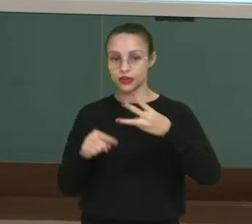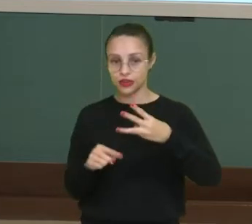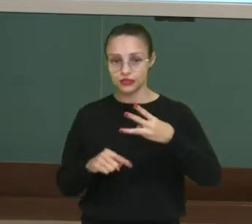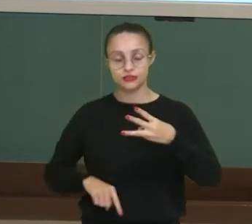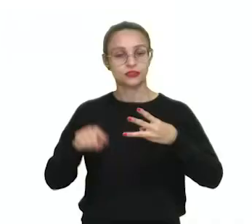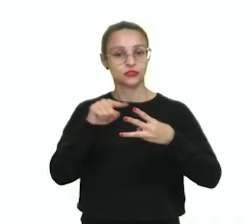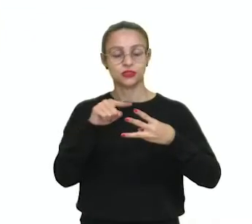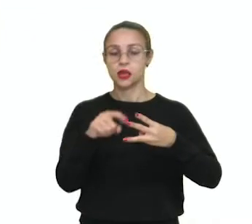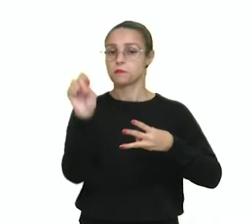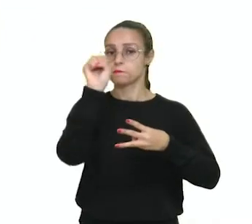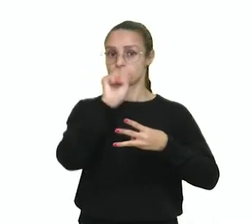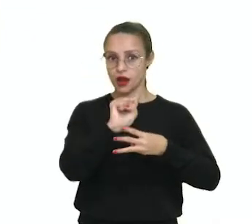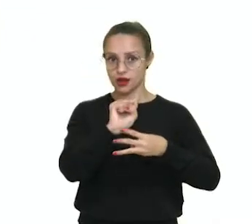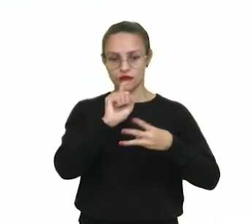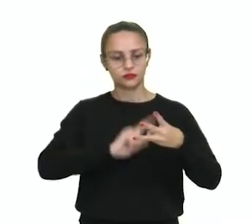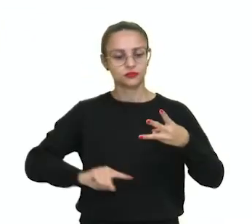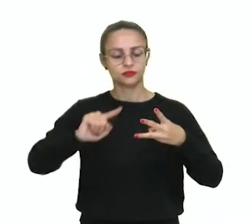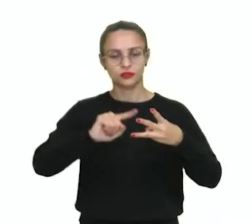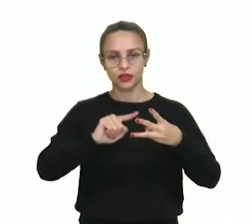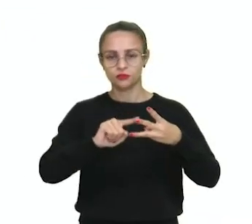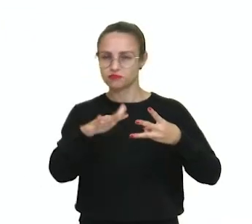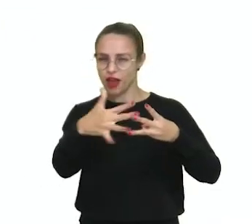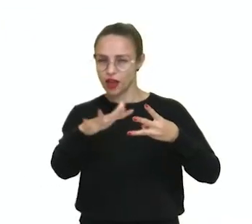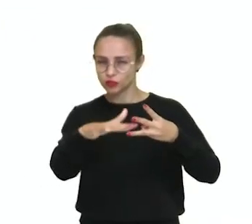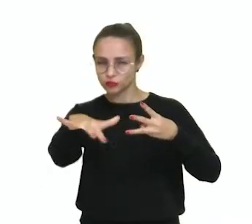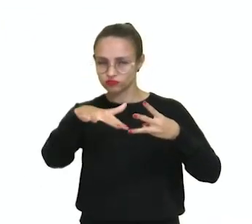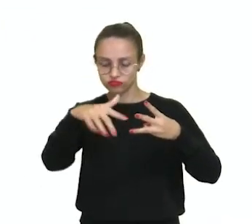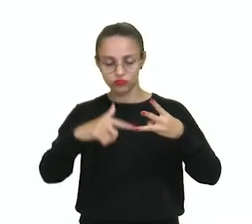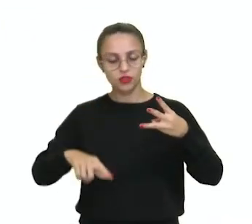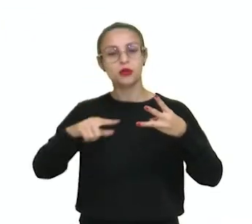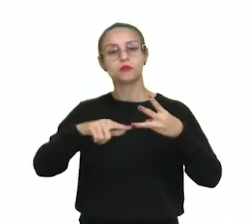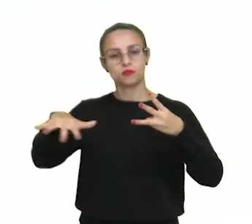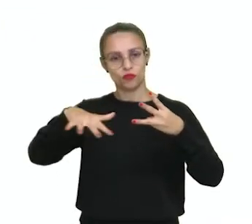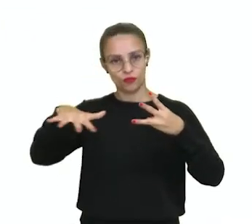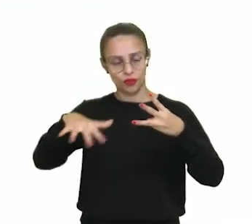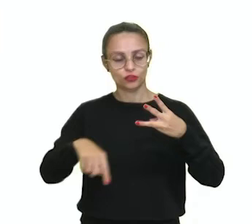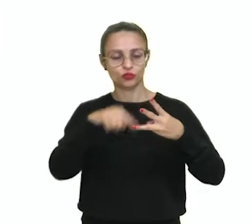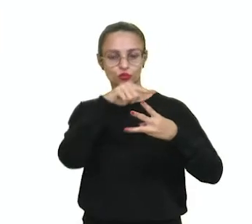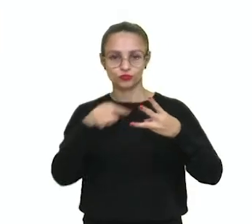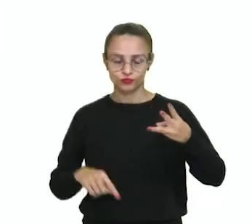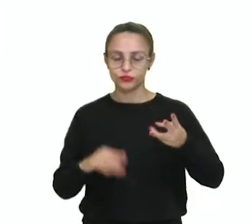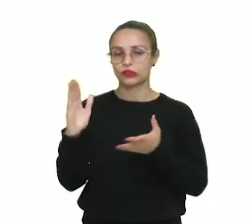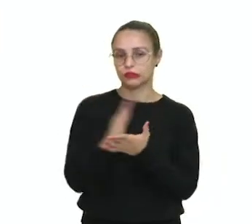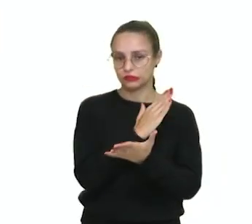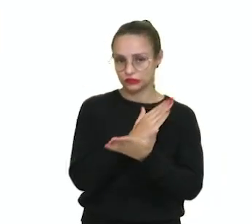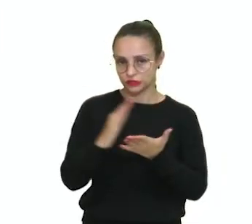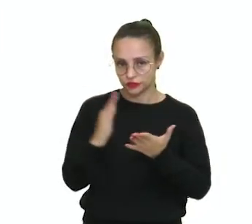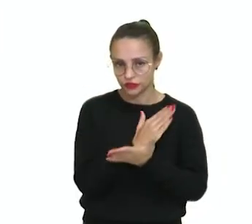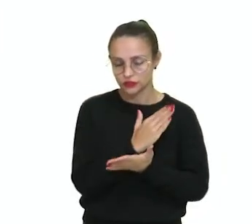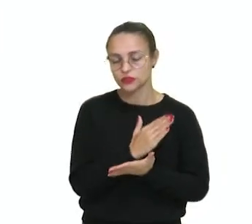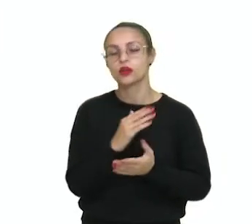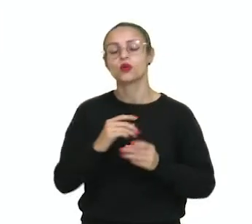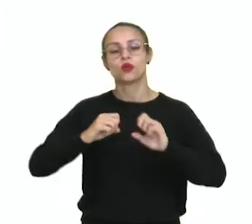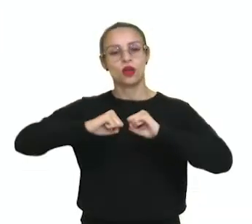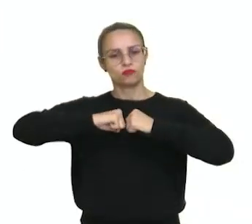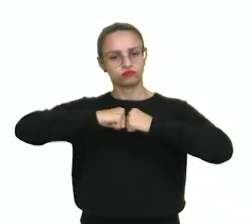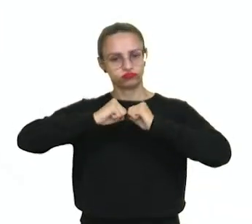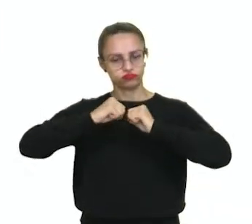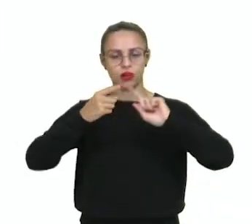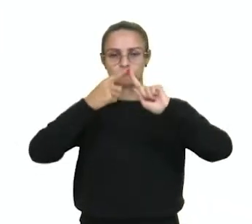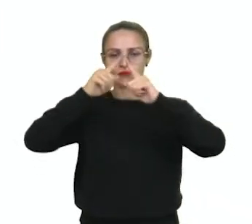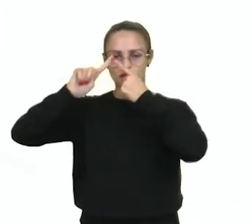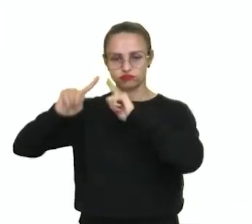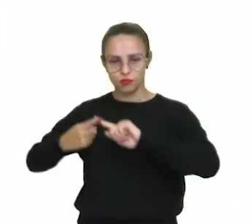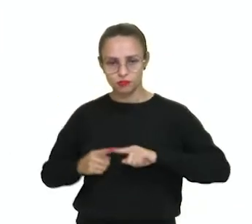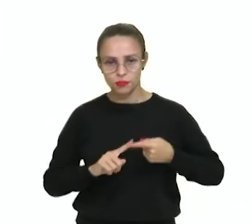As imóveis, as semimóveis e as móveis. A classificação das articulações está